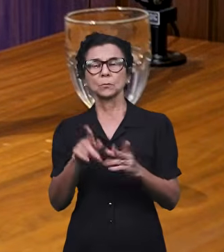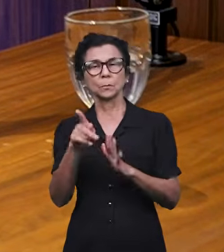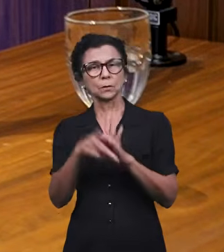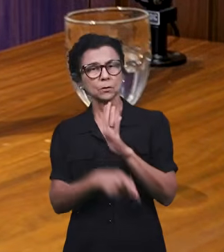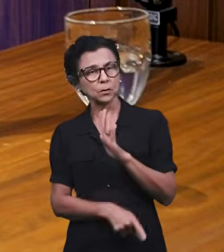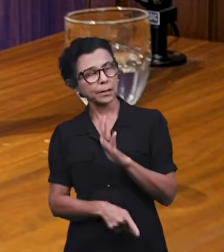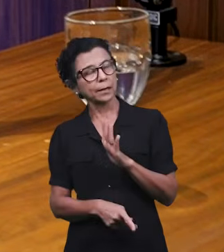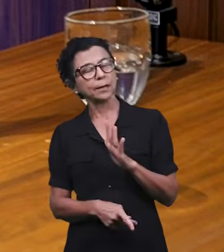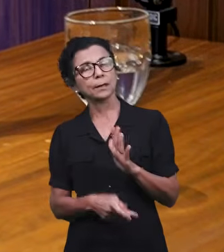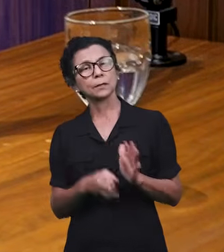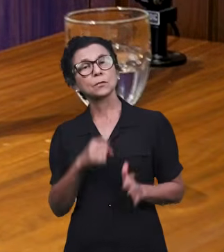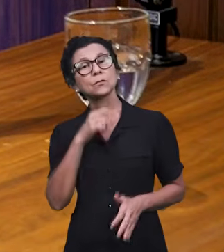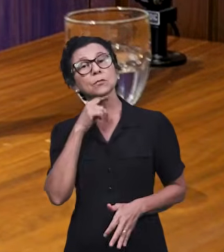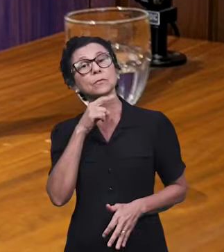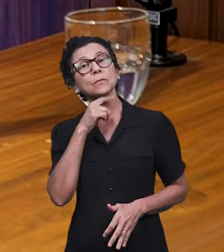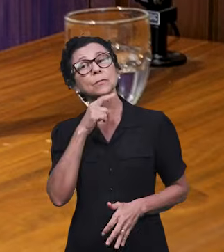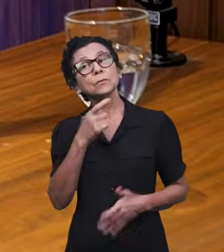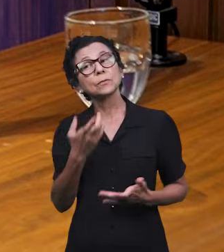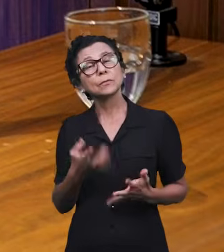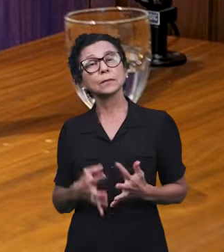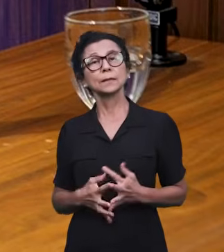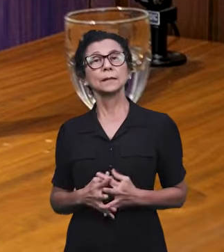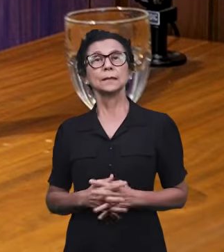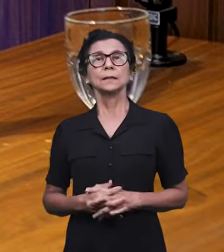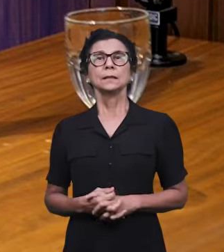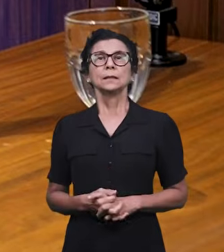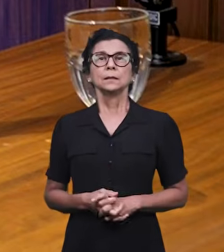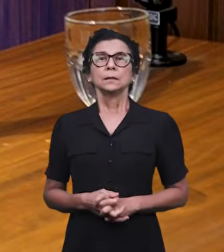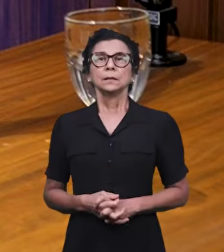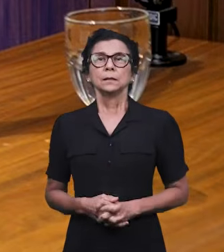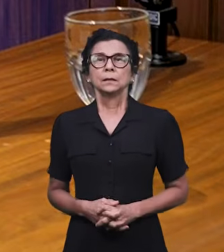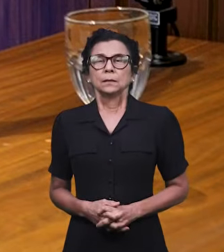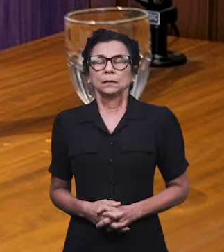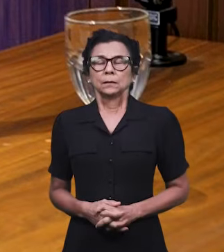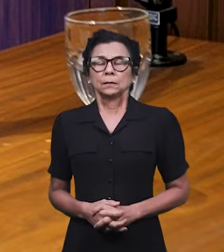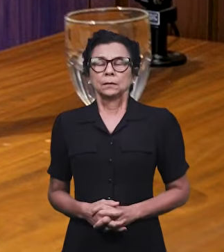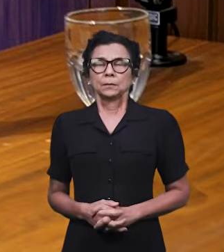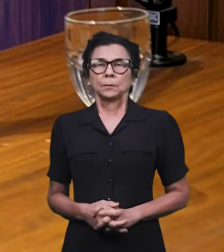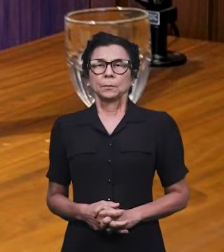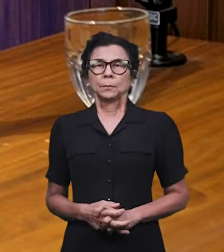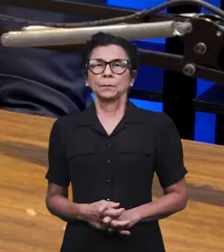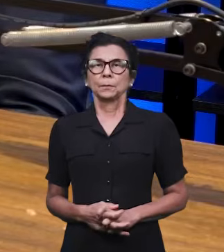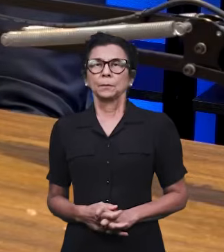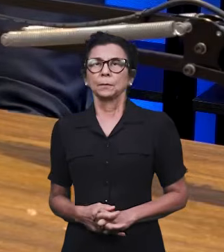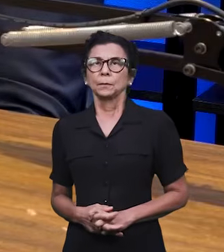algum telespectador nosso, nesse exemplo aí de excelência.